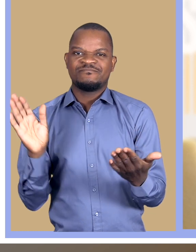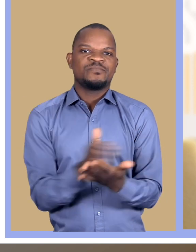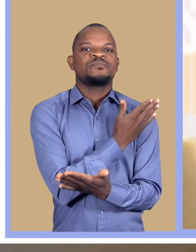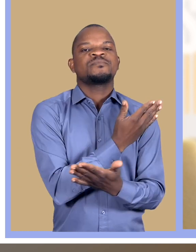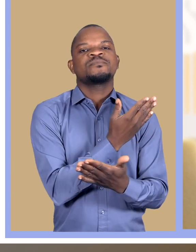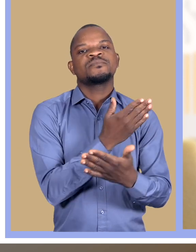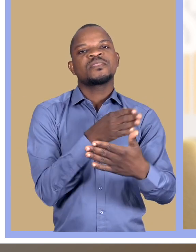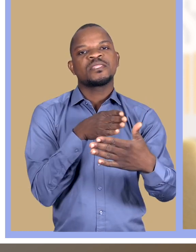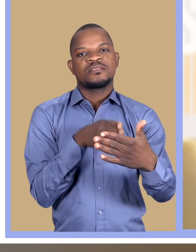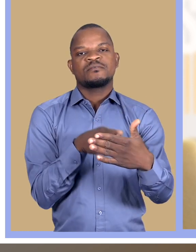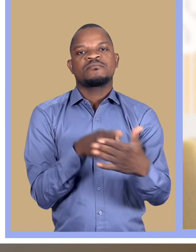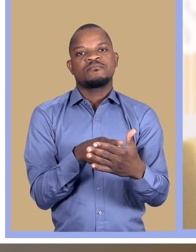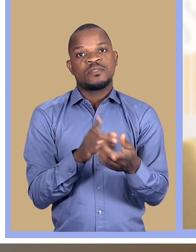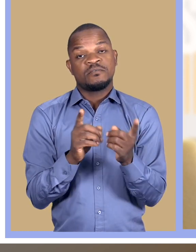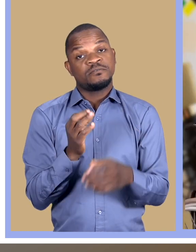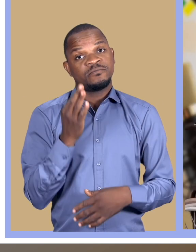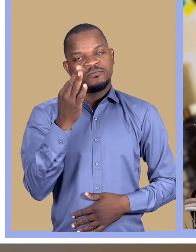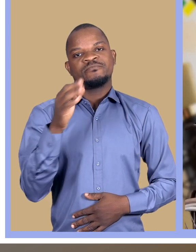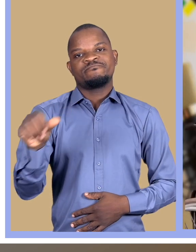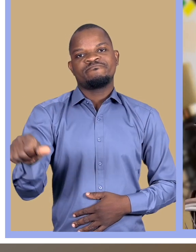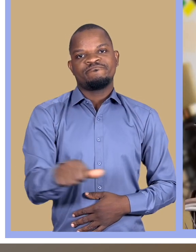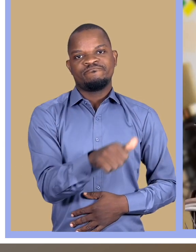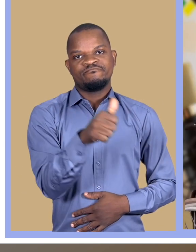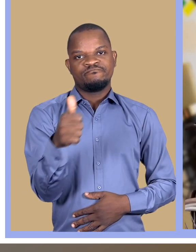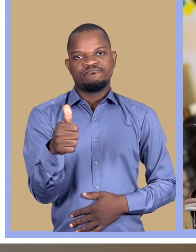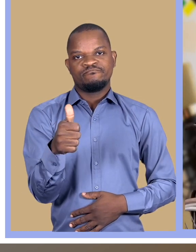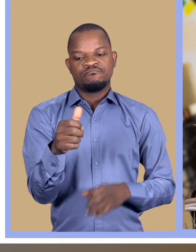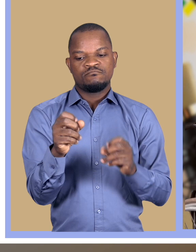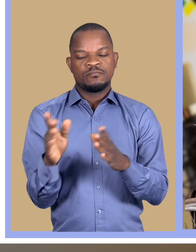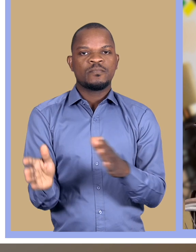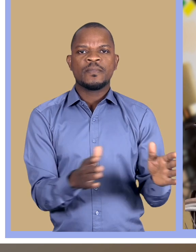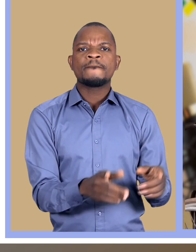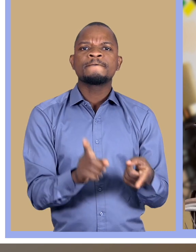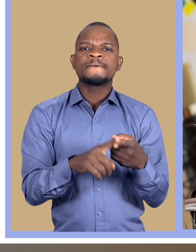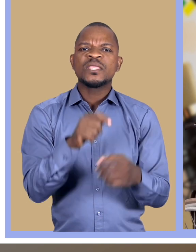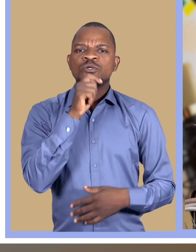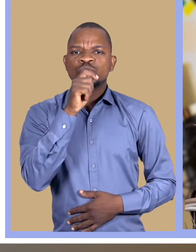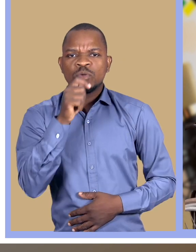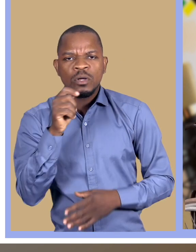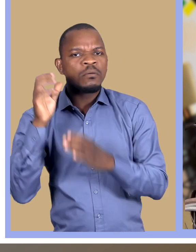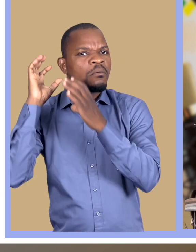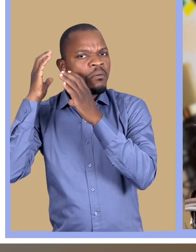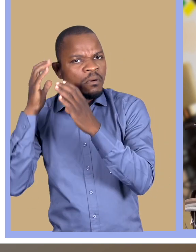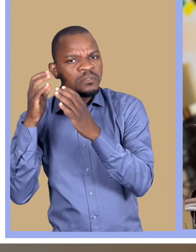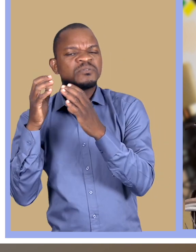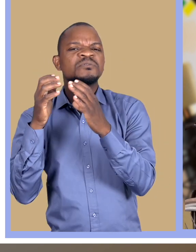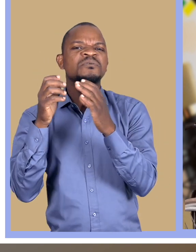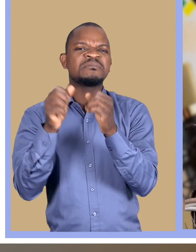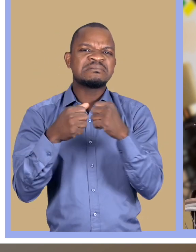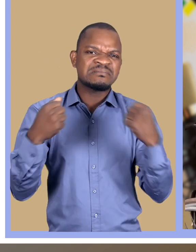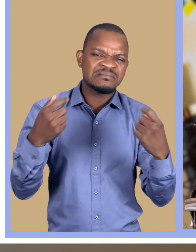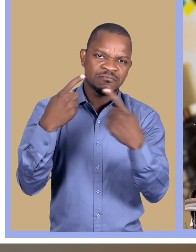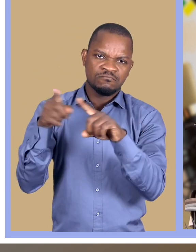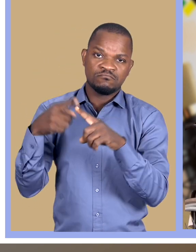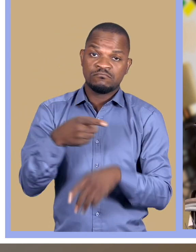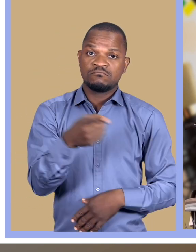origem até o futuro, provavelmente. E também a comunicação social tem um papel importante para a mudança de comportamento no que